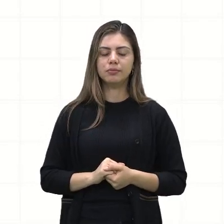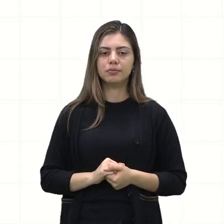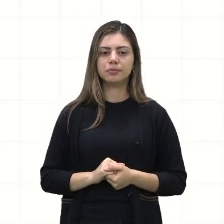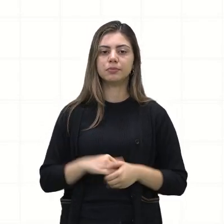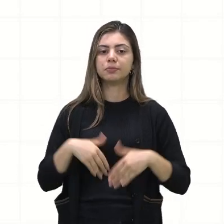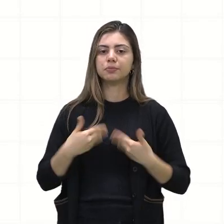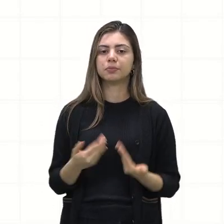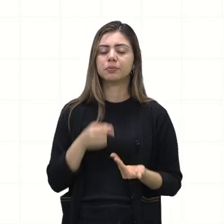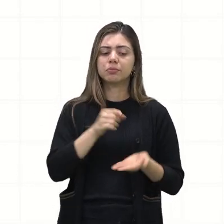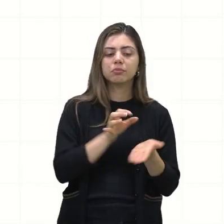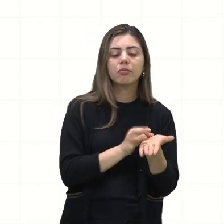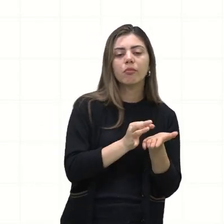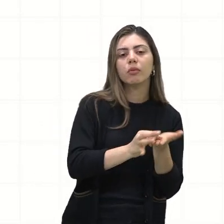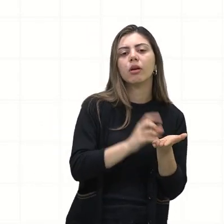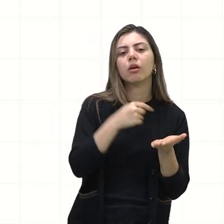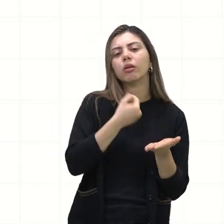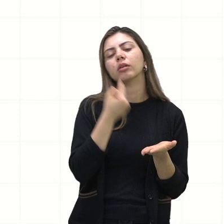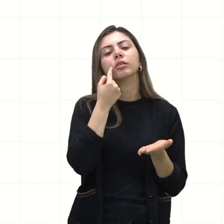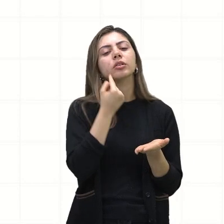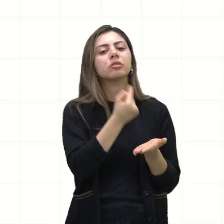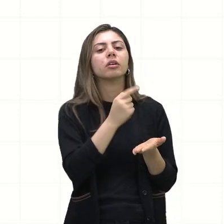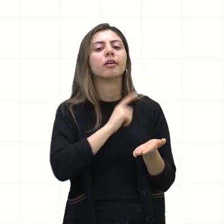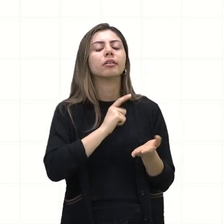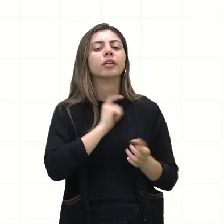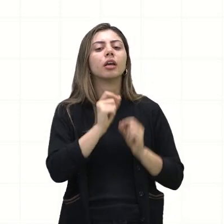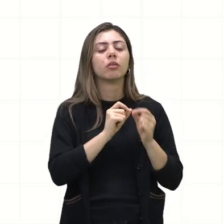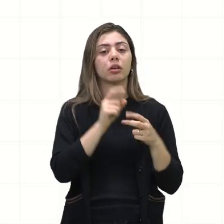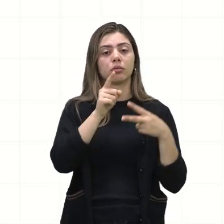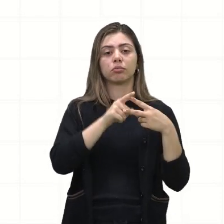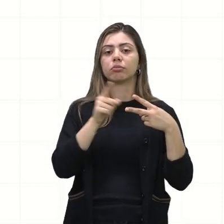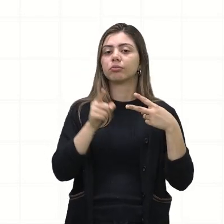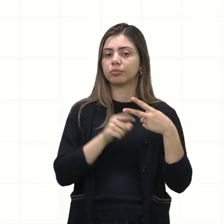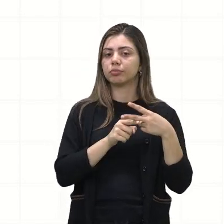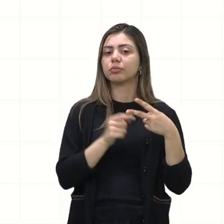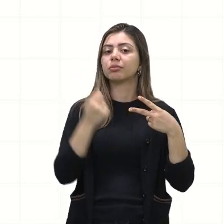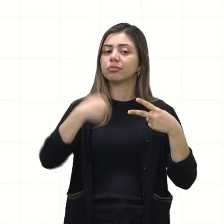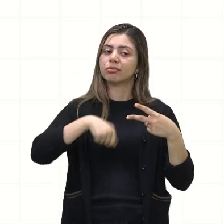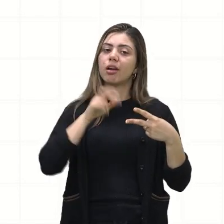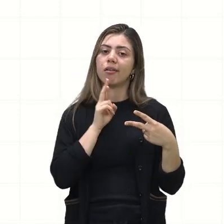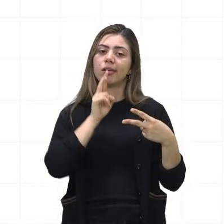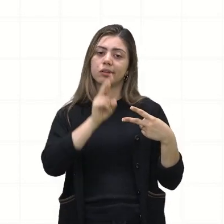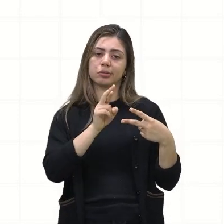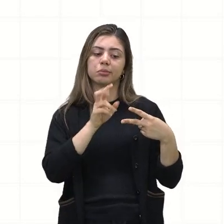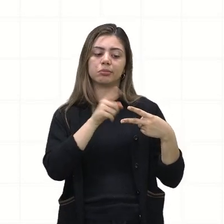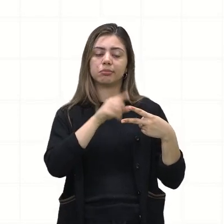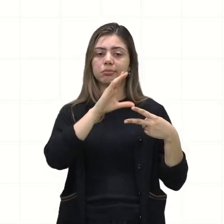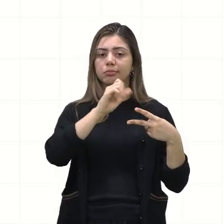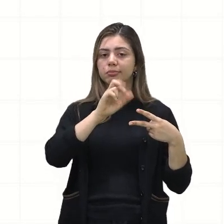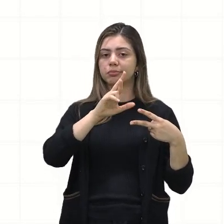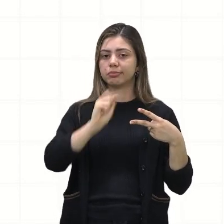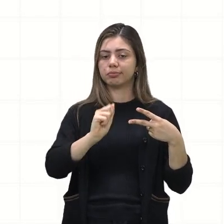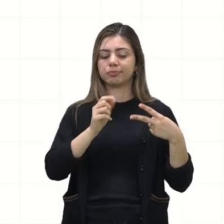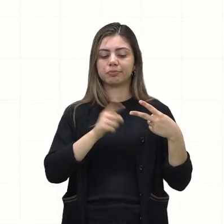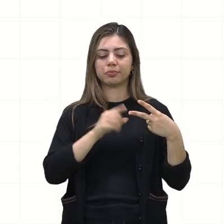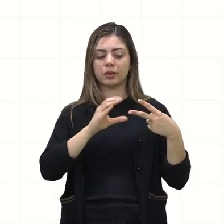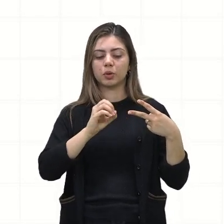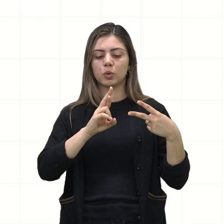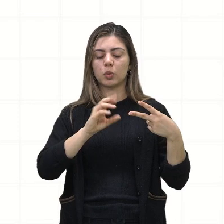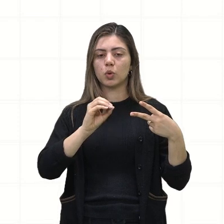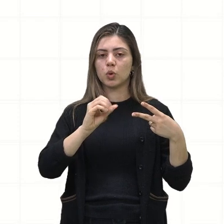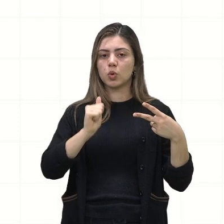Sendo que a moeda nós vimos aqui que tem dois elementos e o conjunto aqui com seis